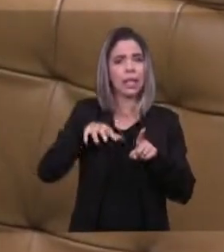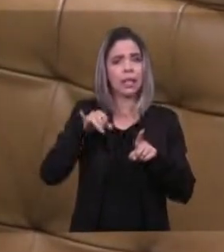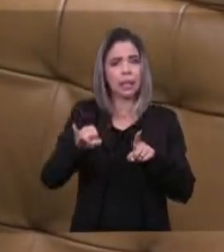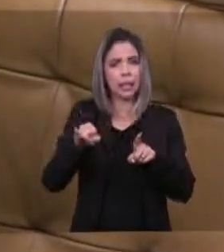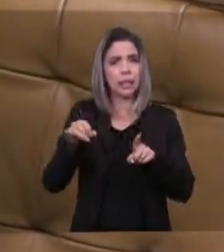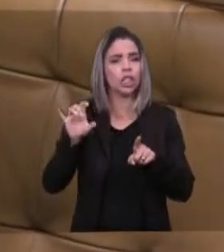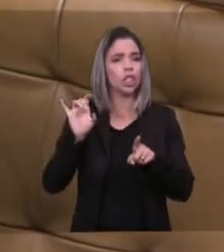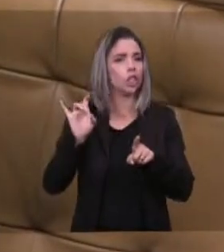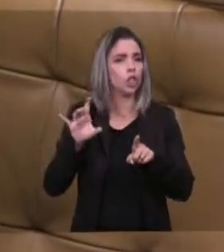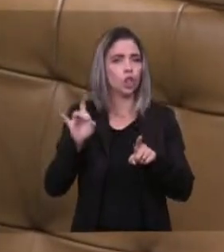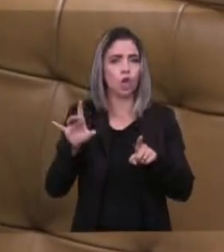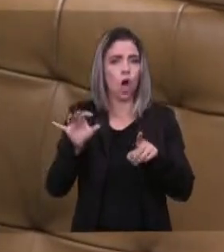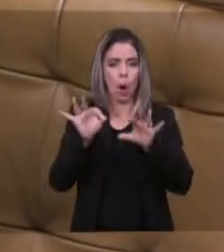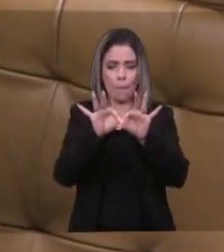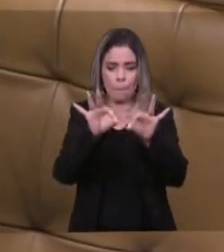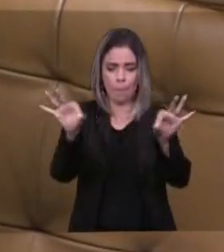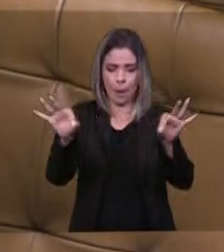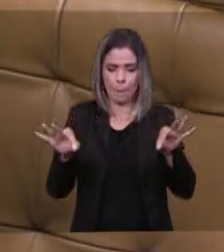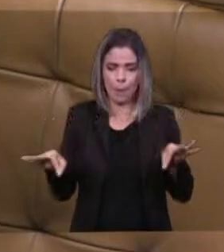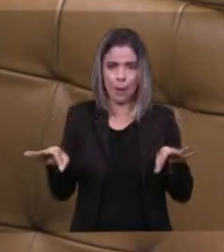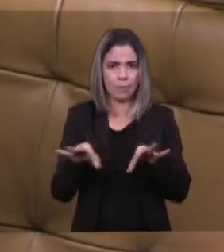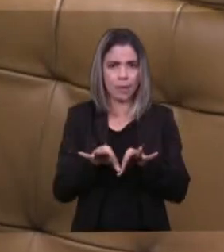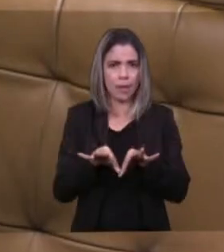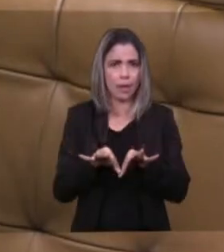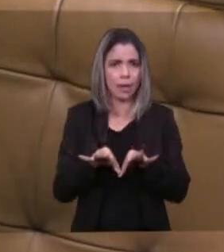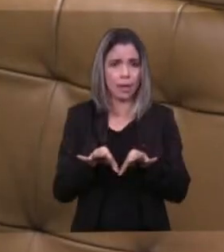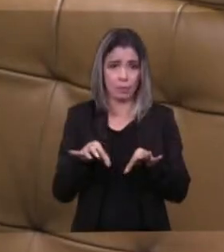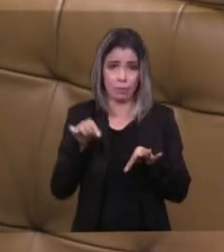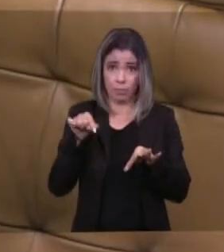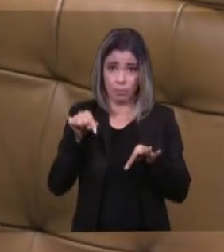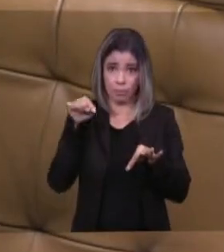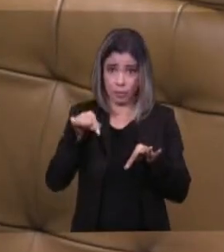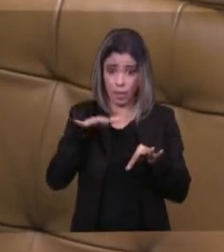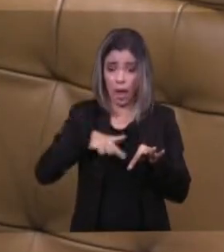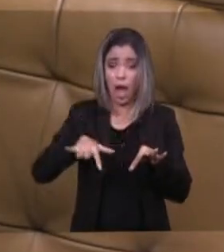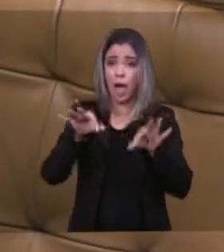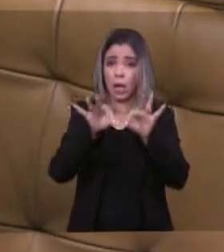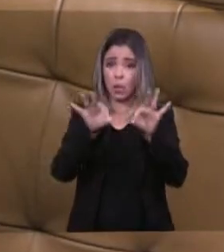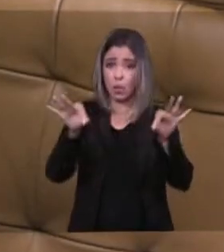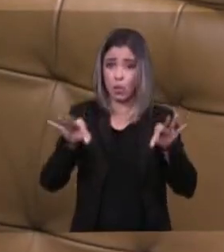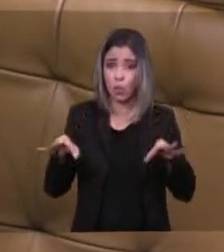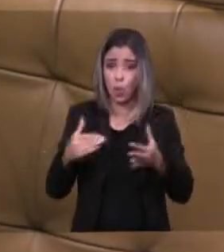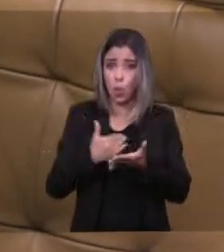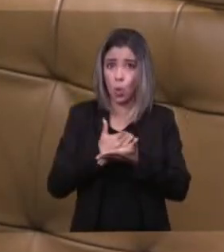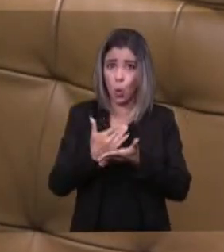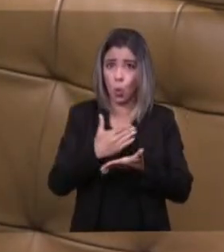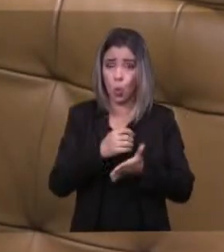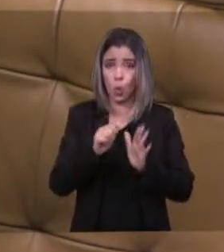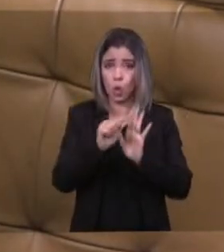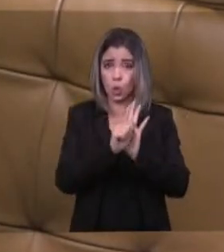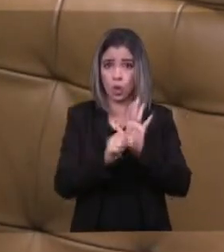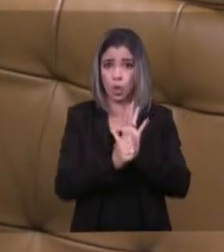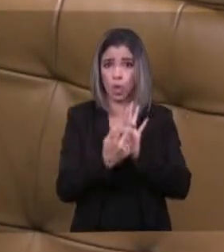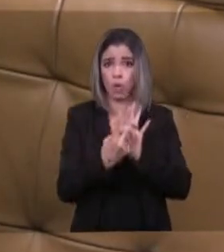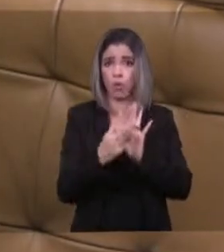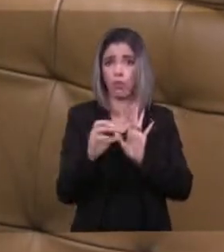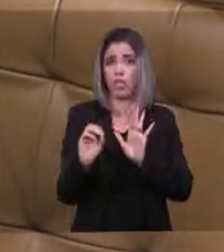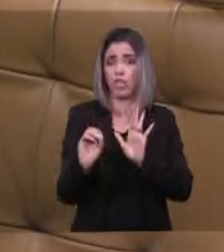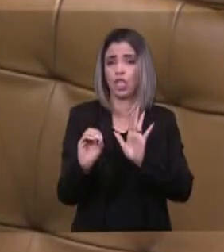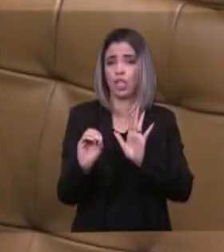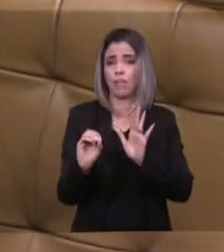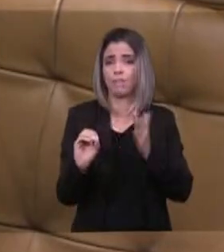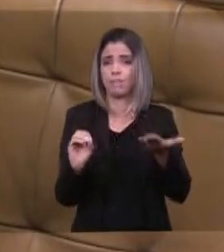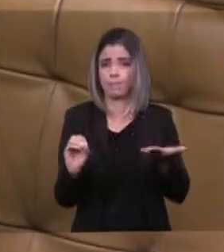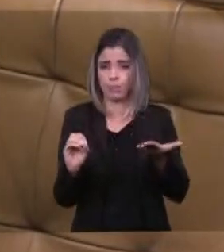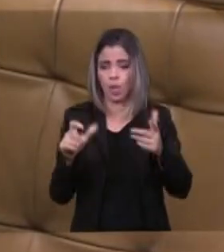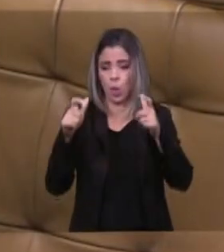houver simples demarcação, veja, são áreas que foram demarcadas no início do século XX, portanto,